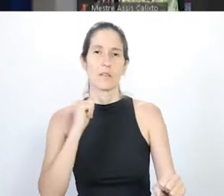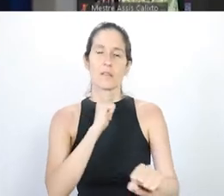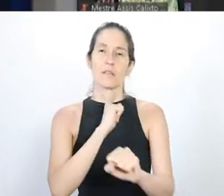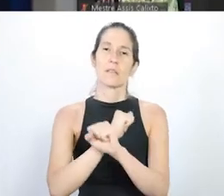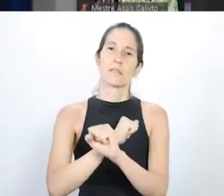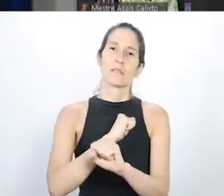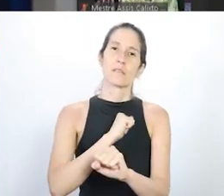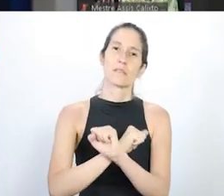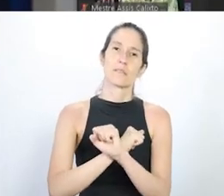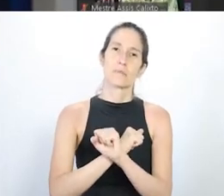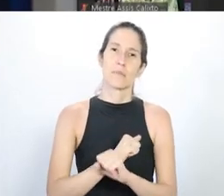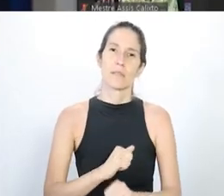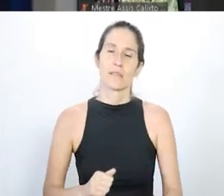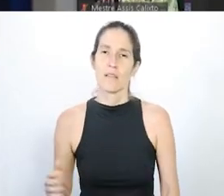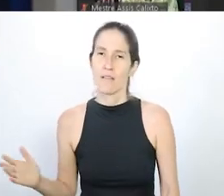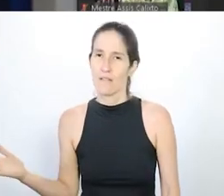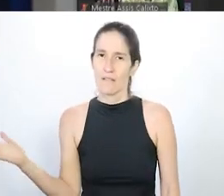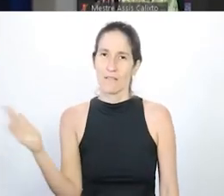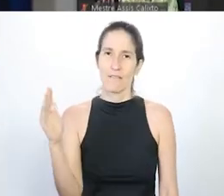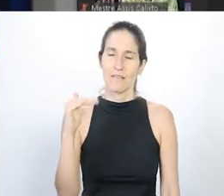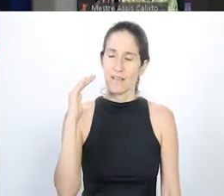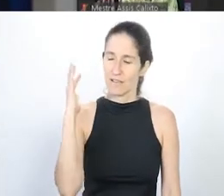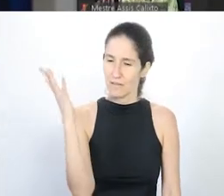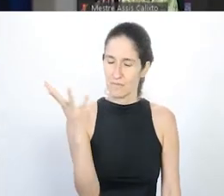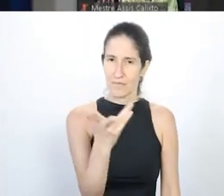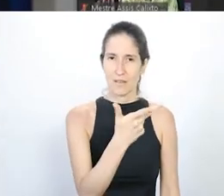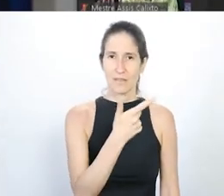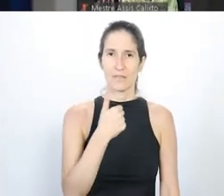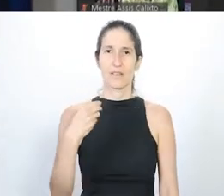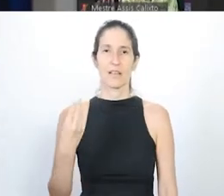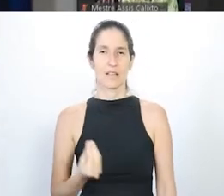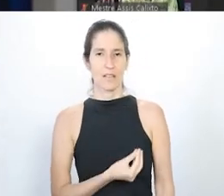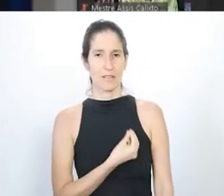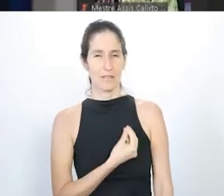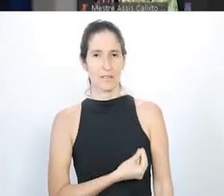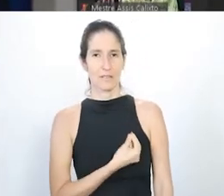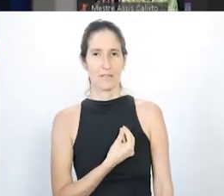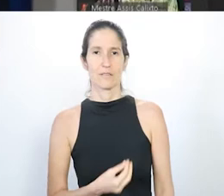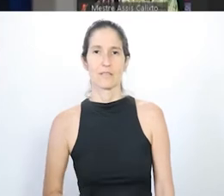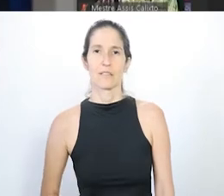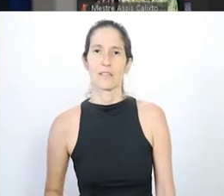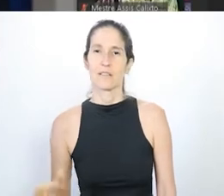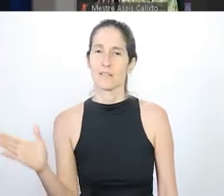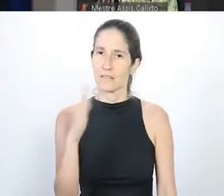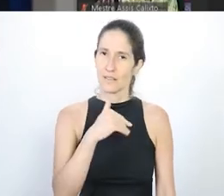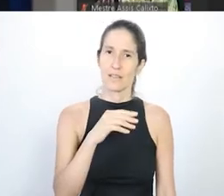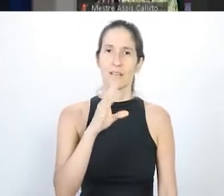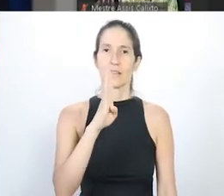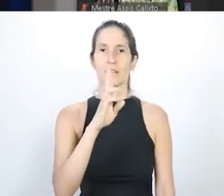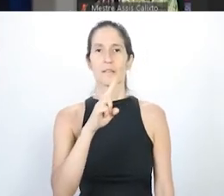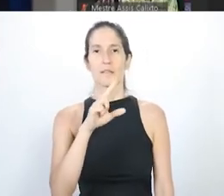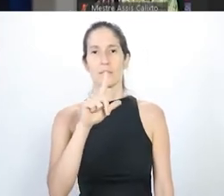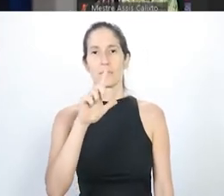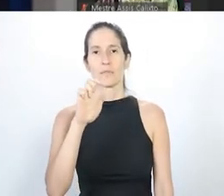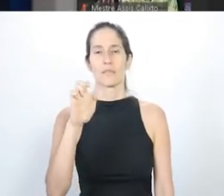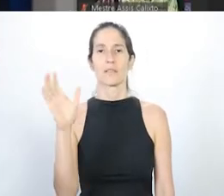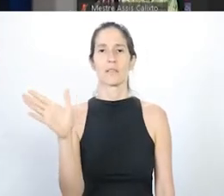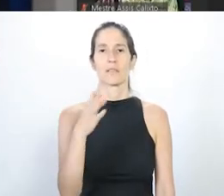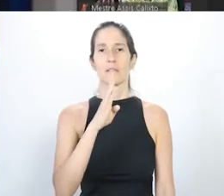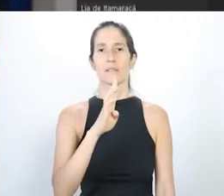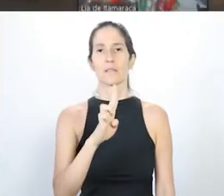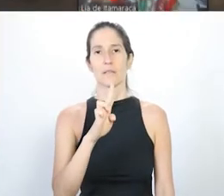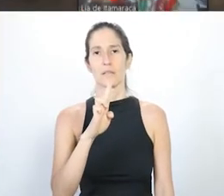Vem enfeitar a nossa quimera. Lá vem Bulibuli da beira do mar. Vem para cá, poeta!